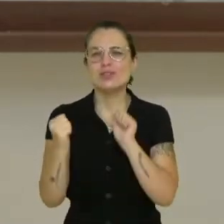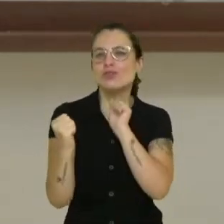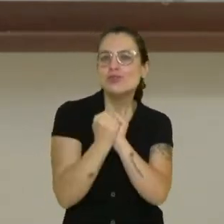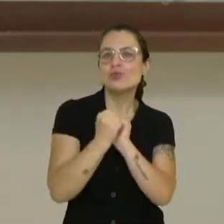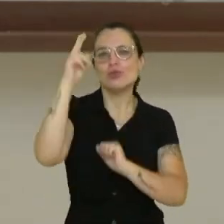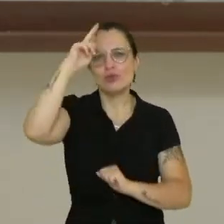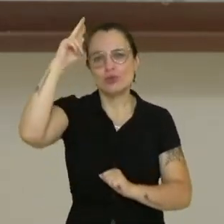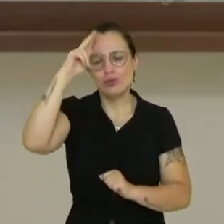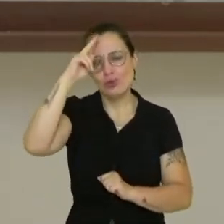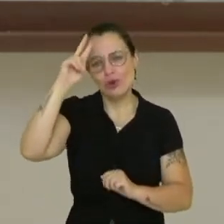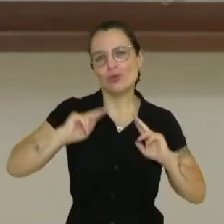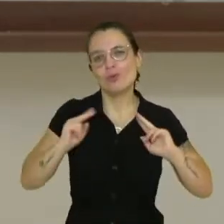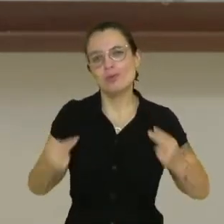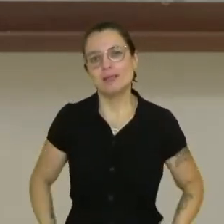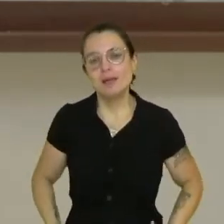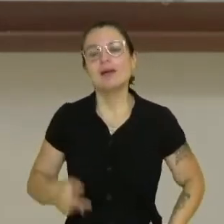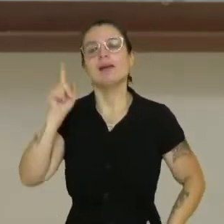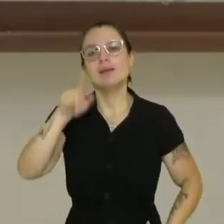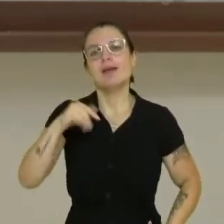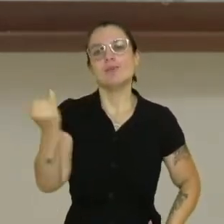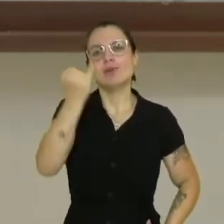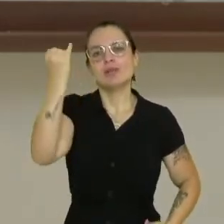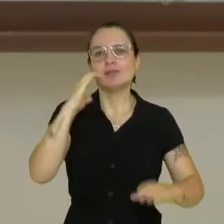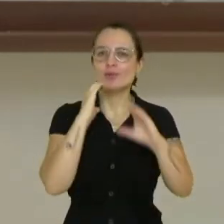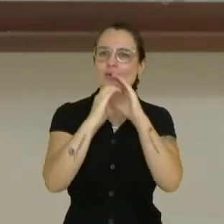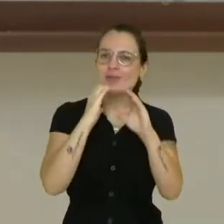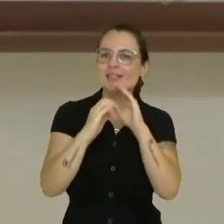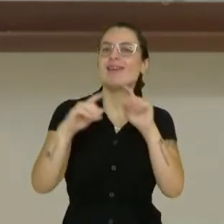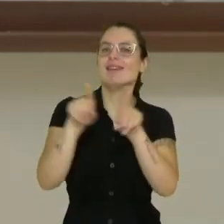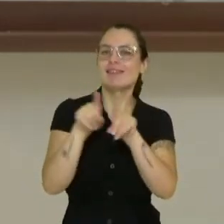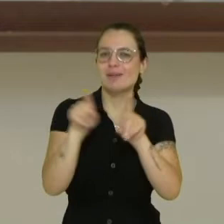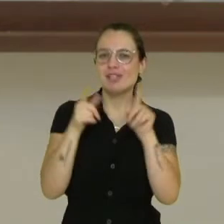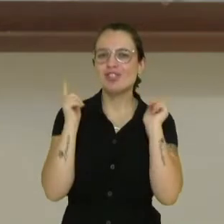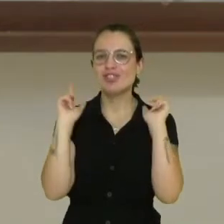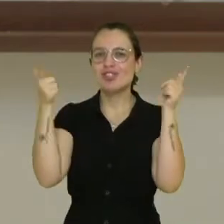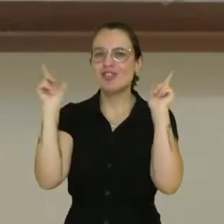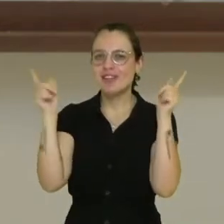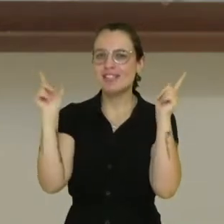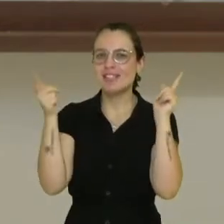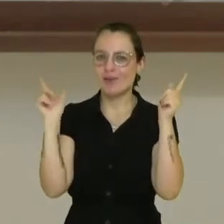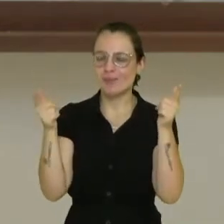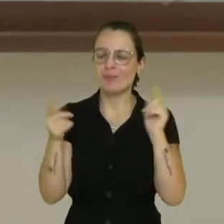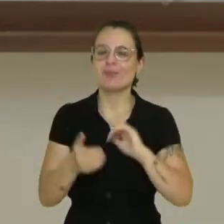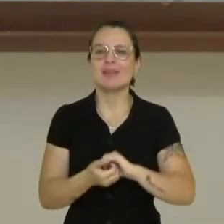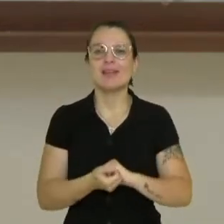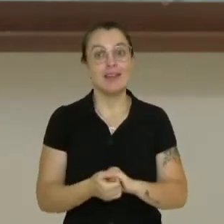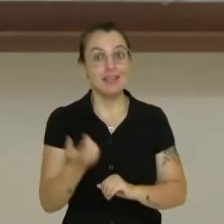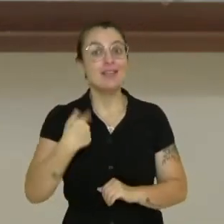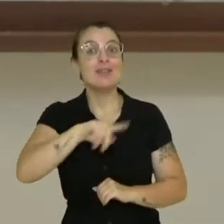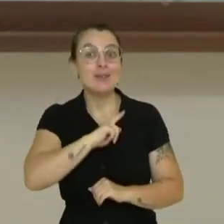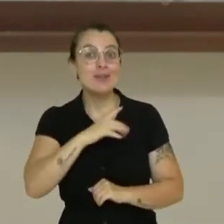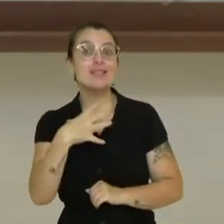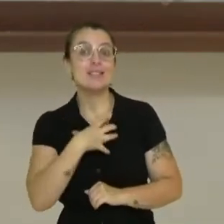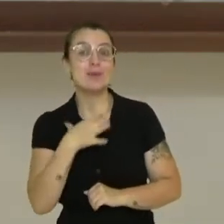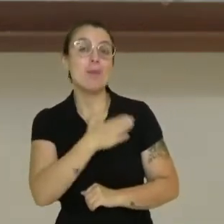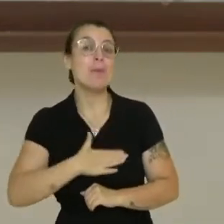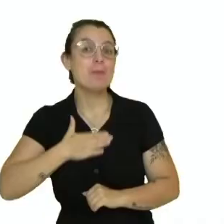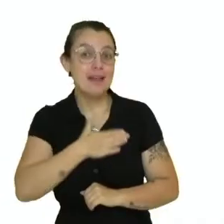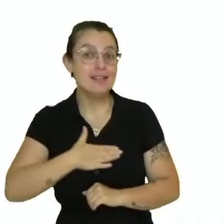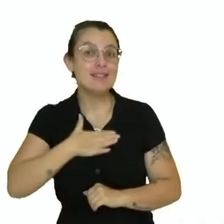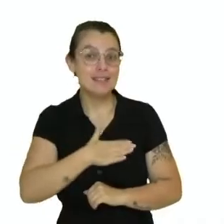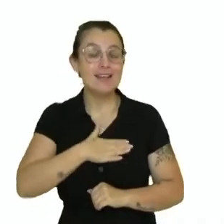necessário para comunicação, entretenimento, trazendo a todos nós prazer. Olha que legal observar